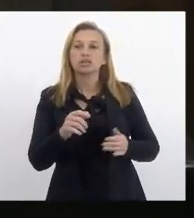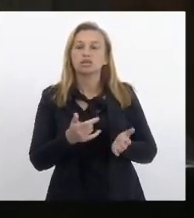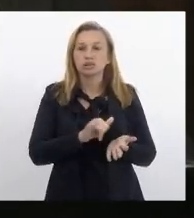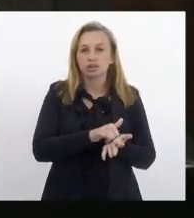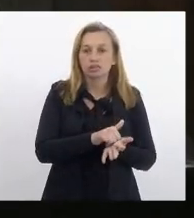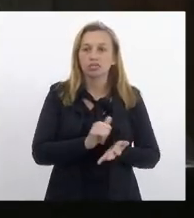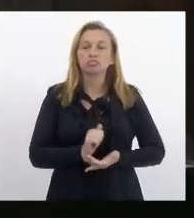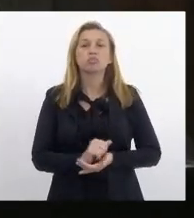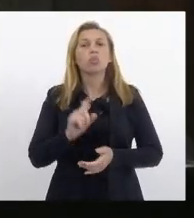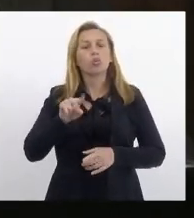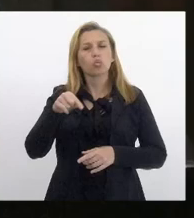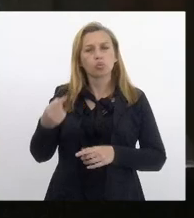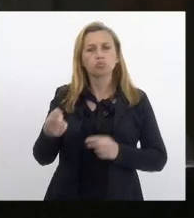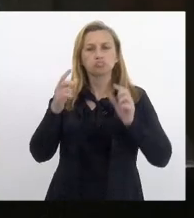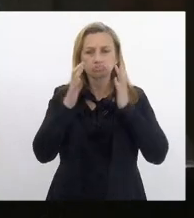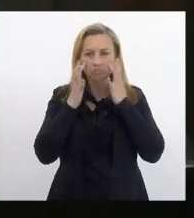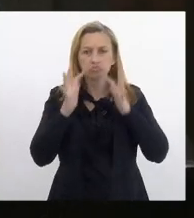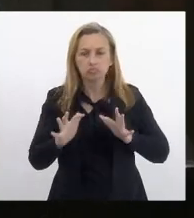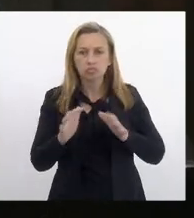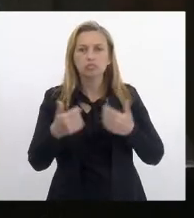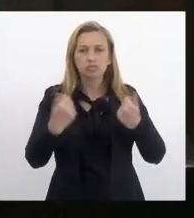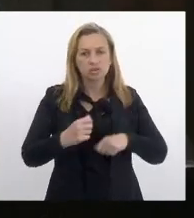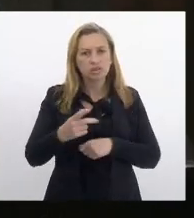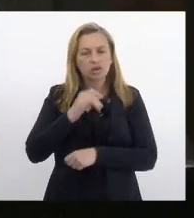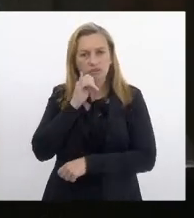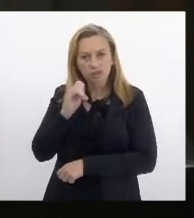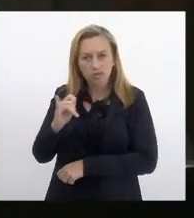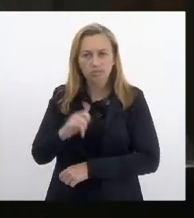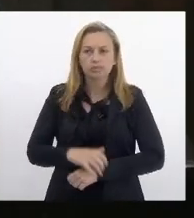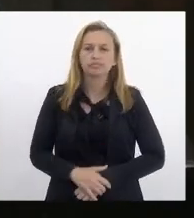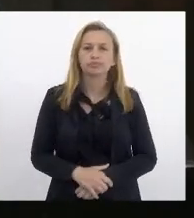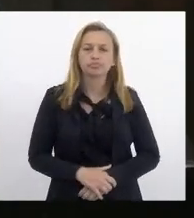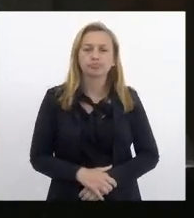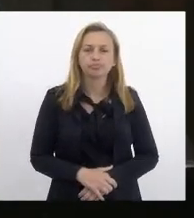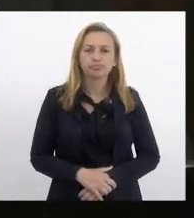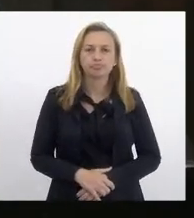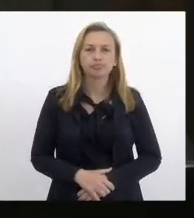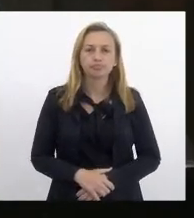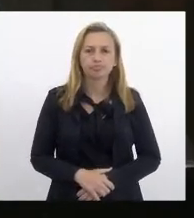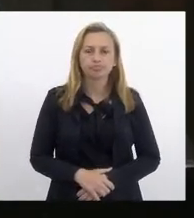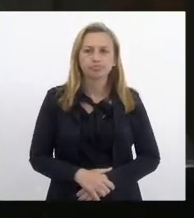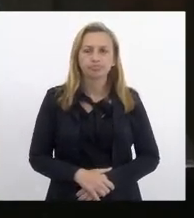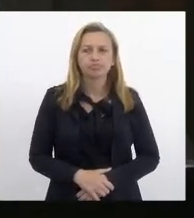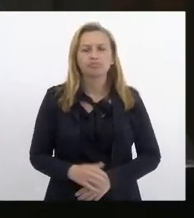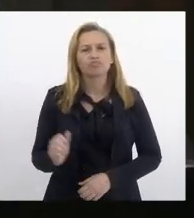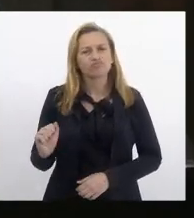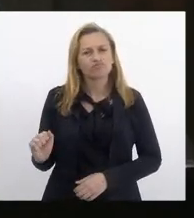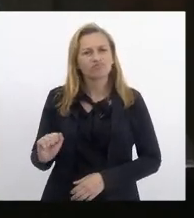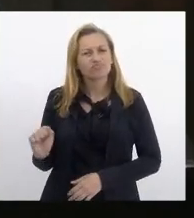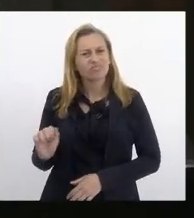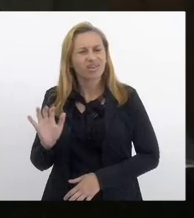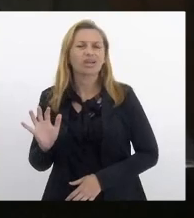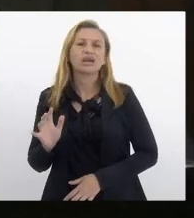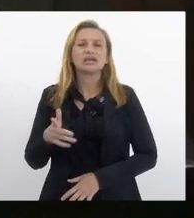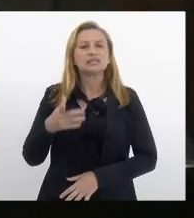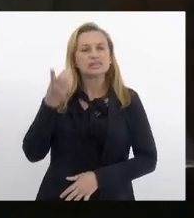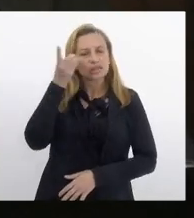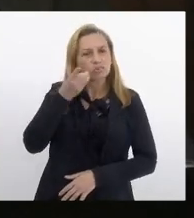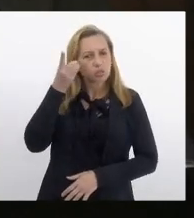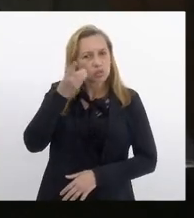chama a atenção e precisa ser modificada é que há um exagero, deputado Luiz Paulo,